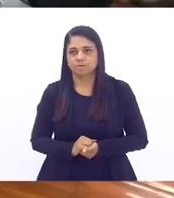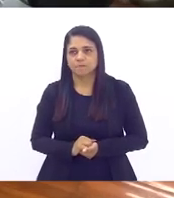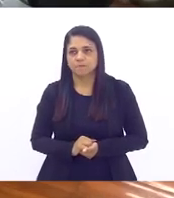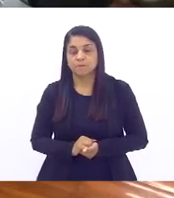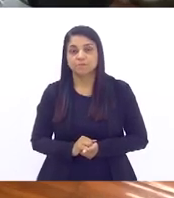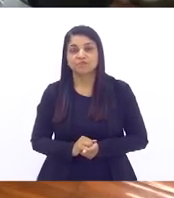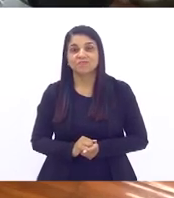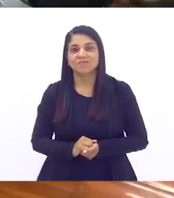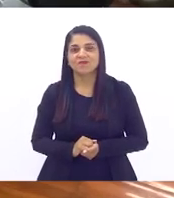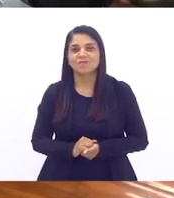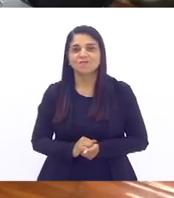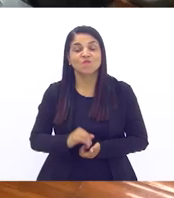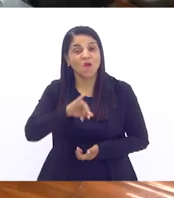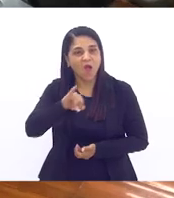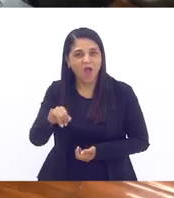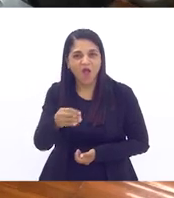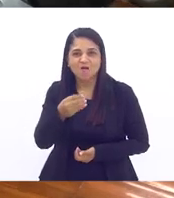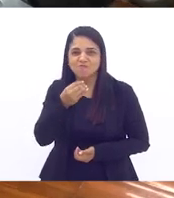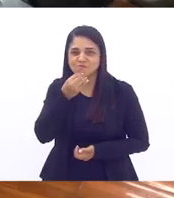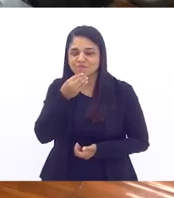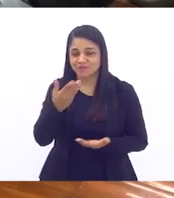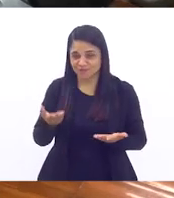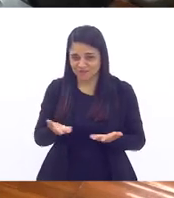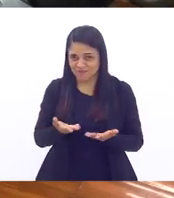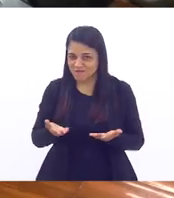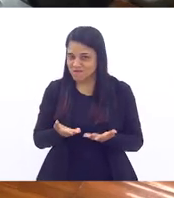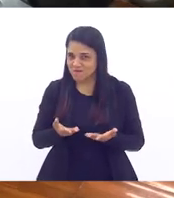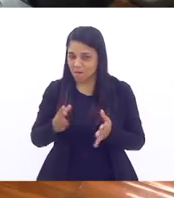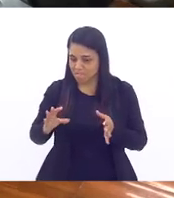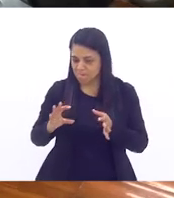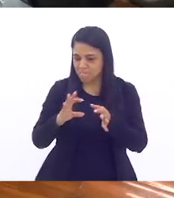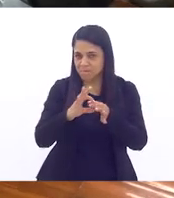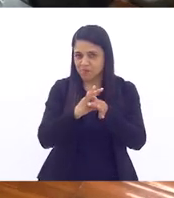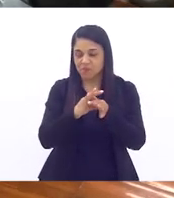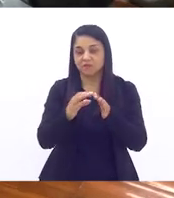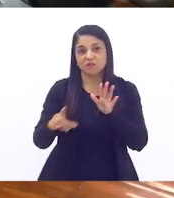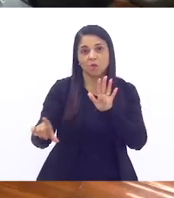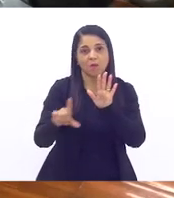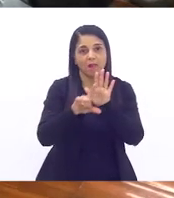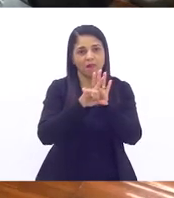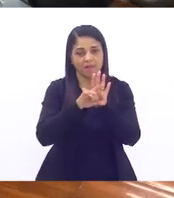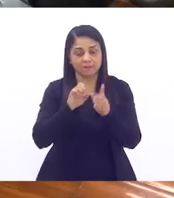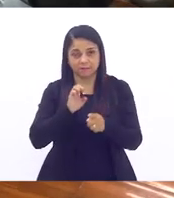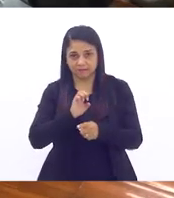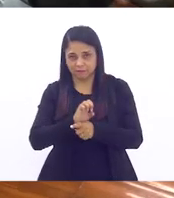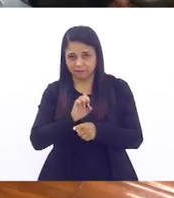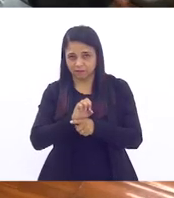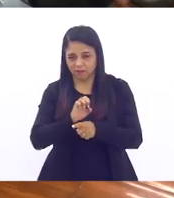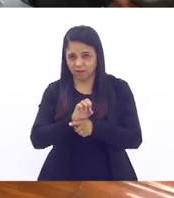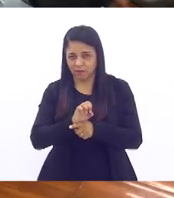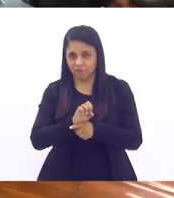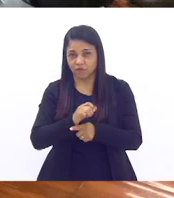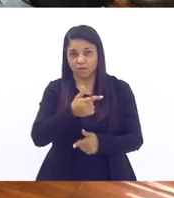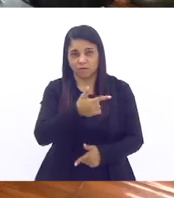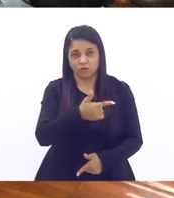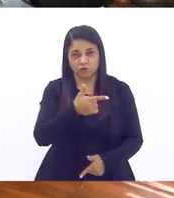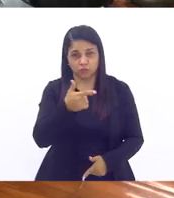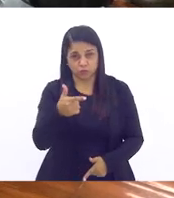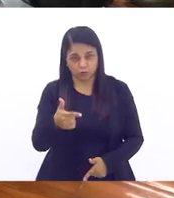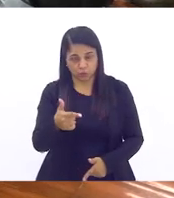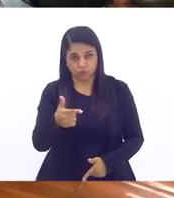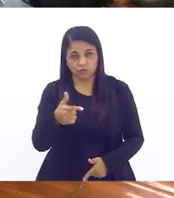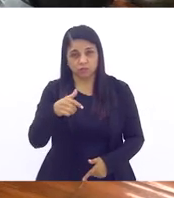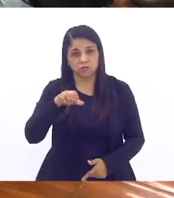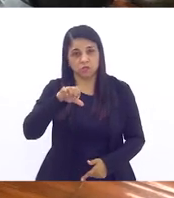aproveitar essa essa deixa que você colocou a gente tem uma lei estadual tava vendo aqui que é a lei 2298